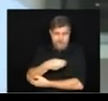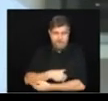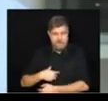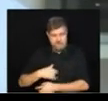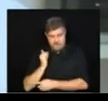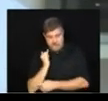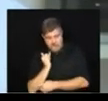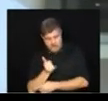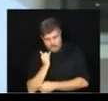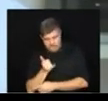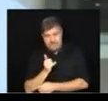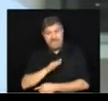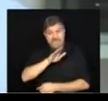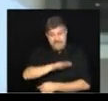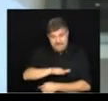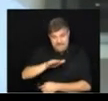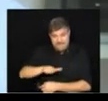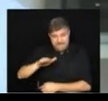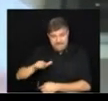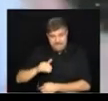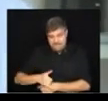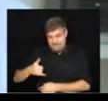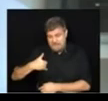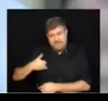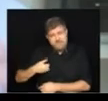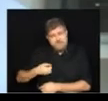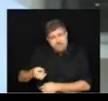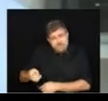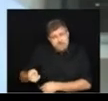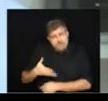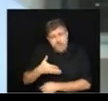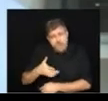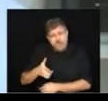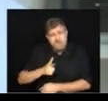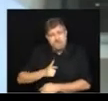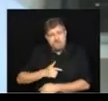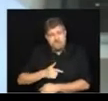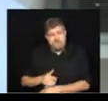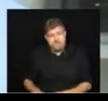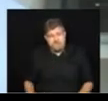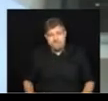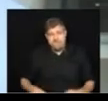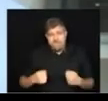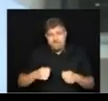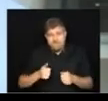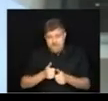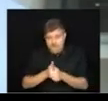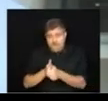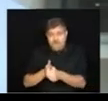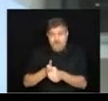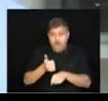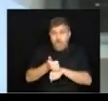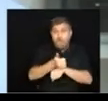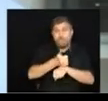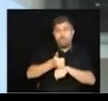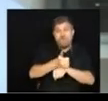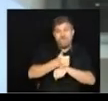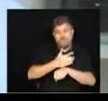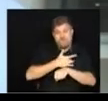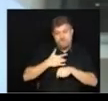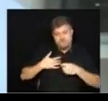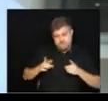inclusive, as crianças de baixa idade, toda a faixa etária pediátrica, tem o acompanhamento de um profissional de